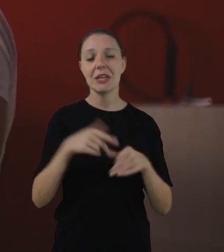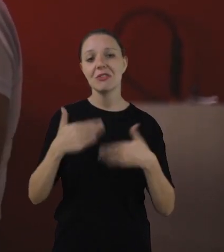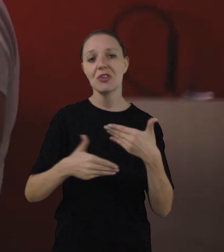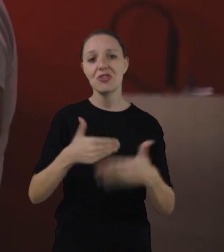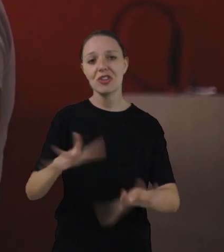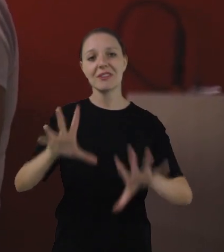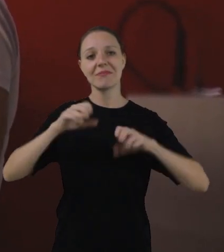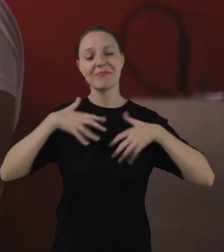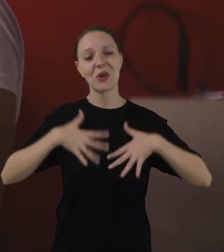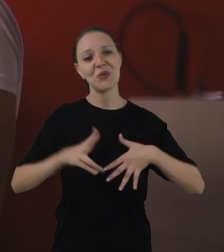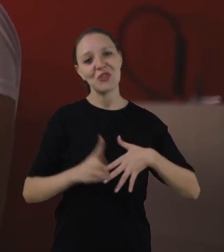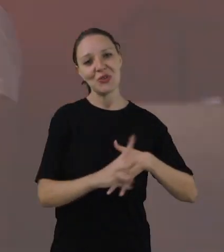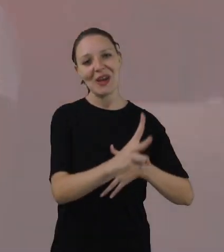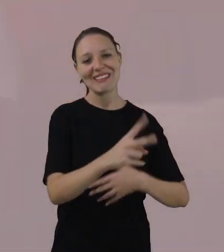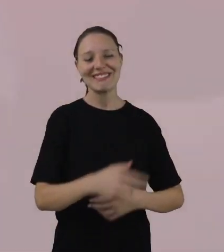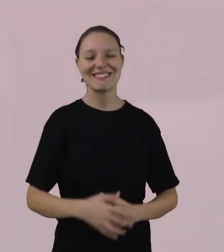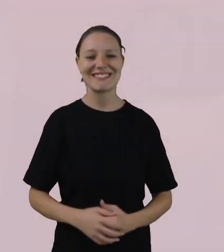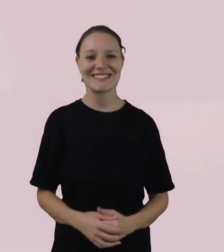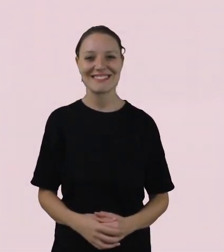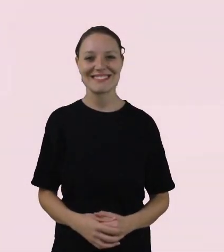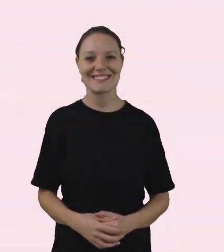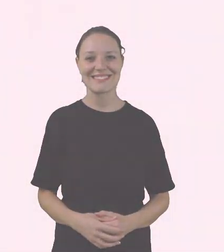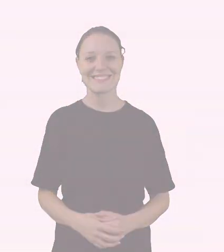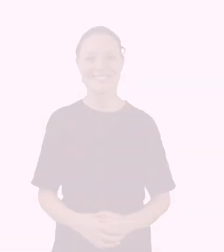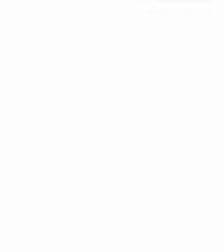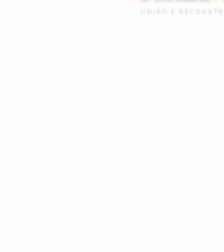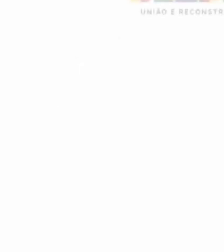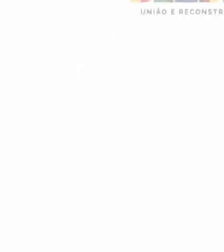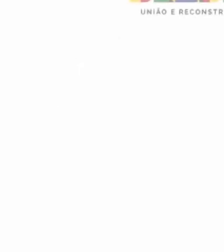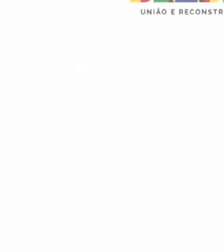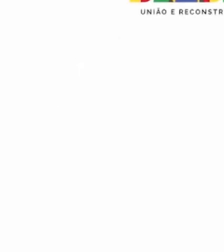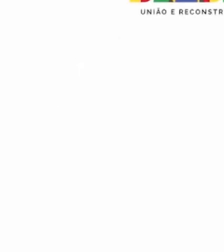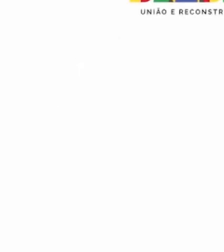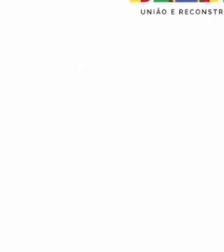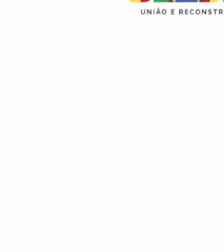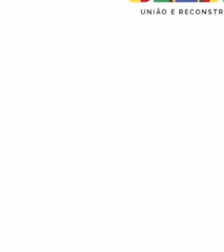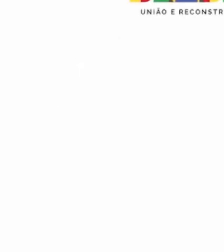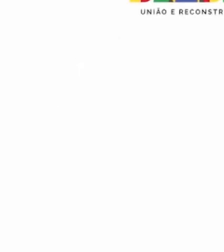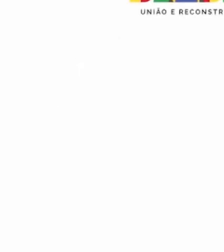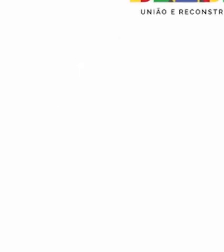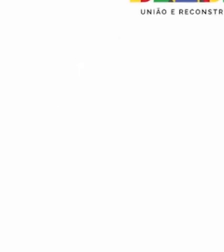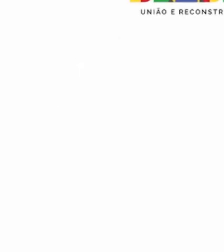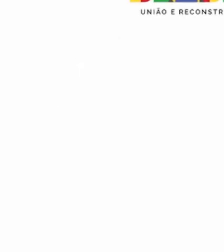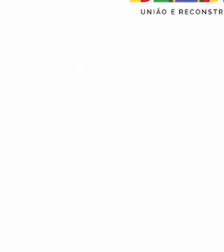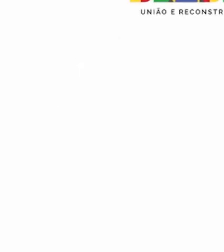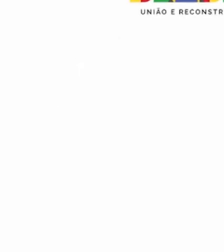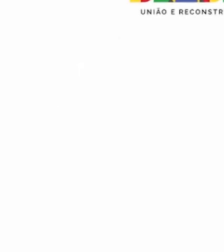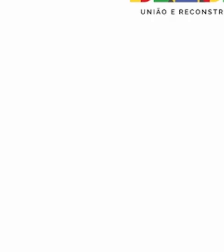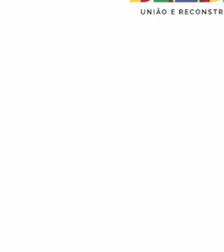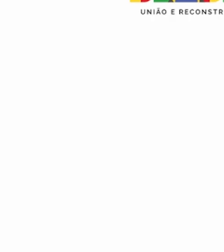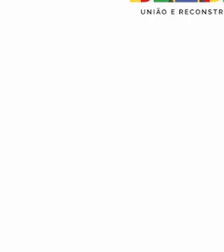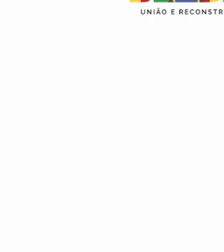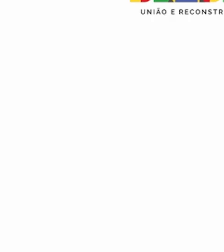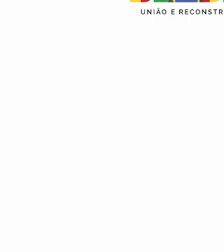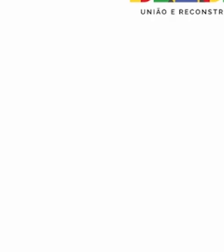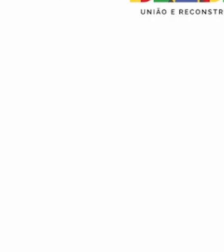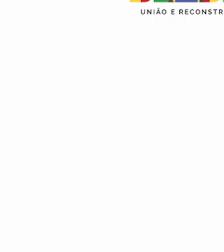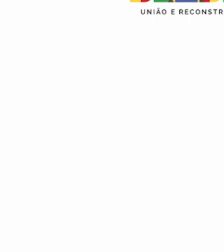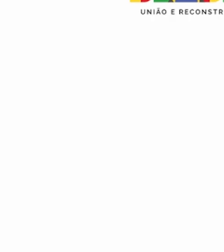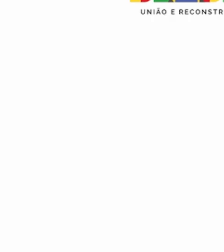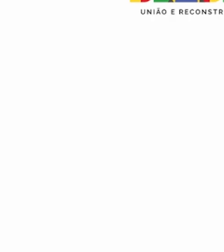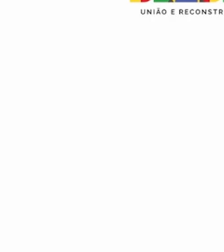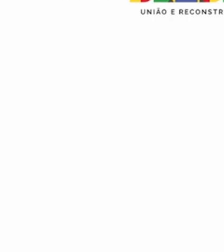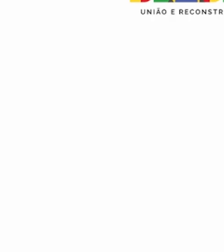refletiram e também podem levar para o dia a dia de vocês. Imagem com fundo branco contendo uma sequência de